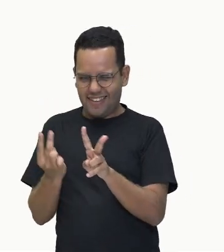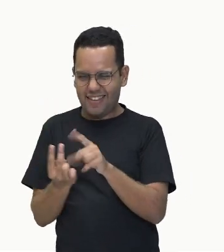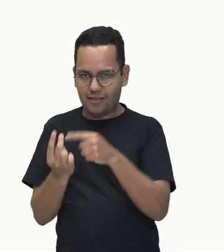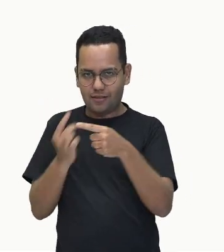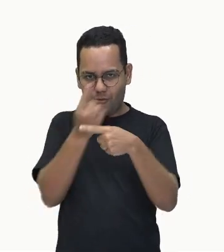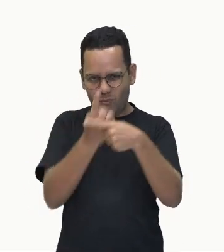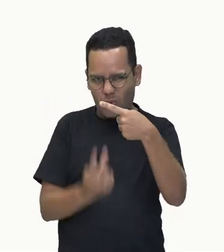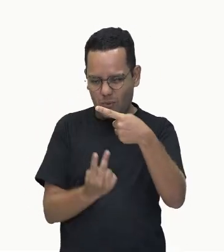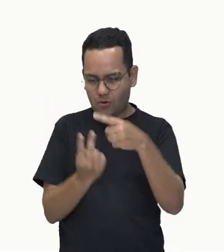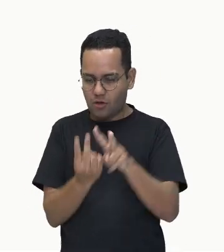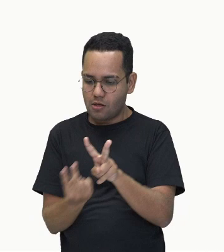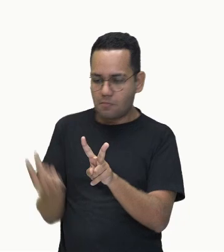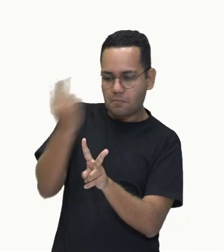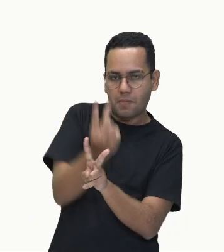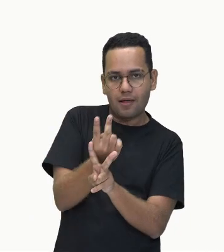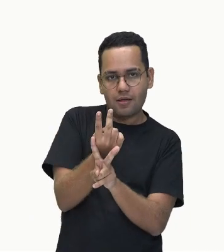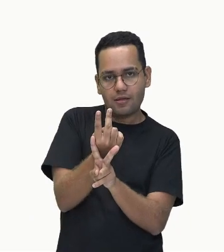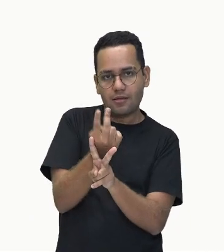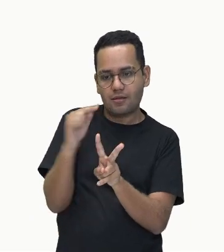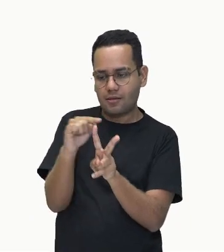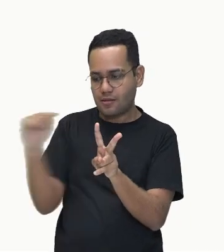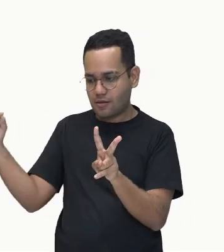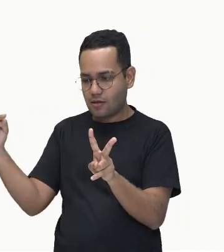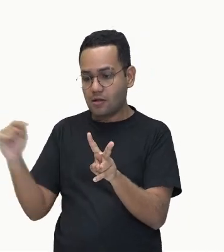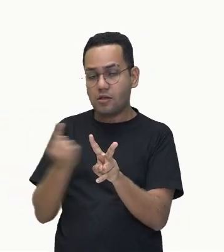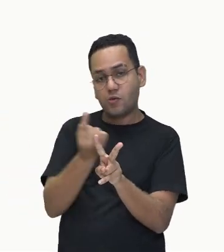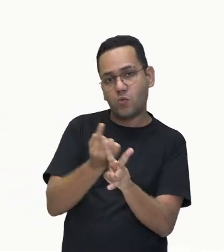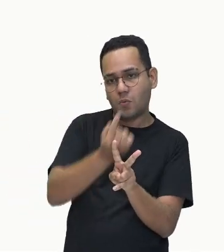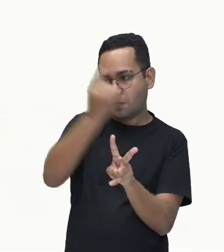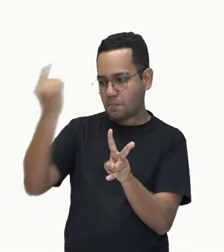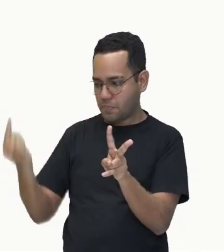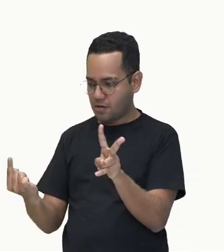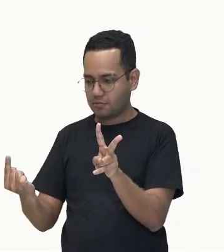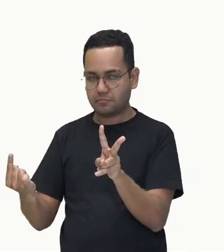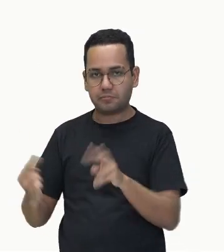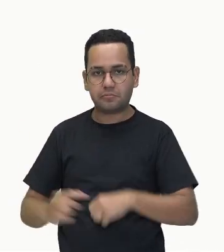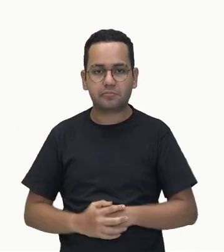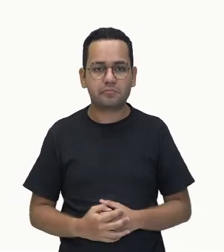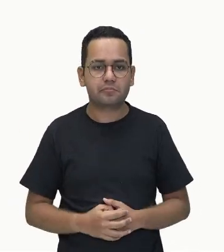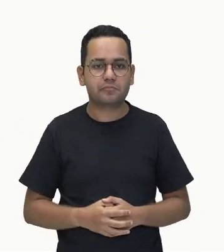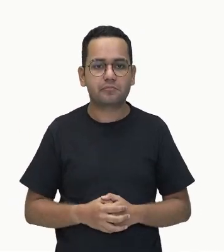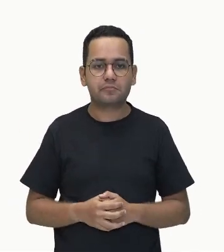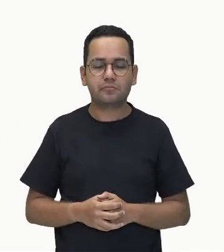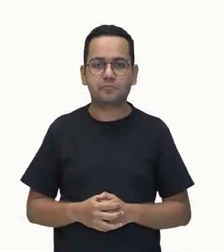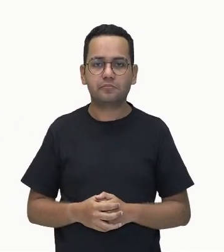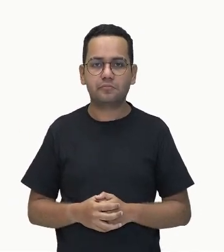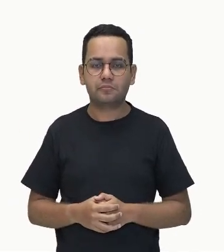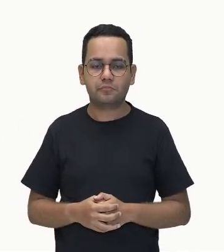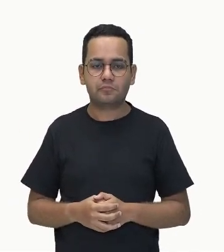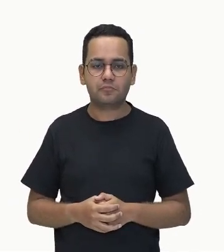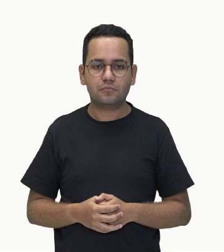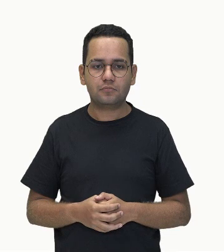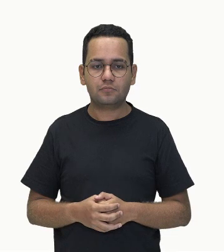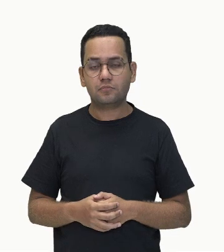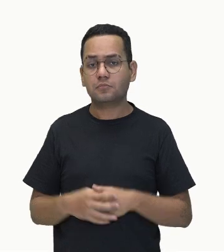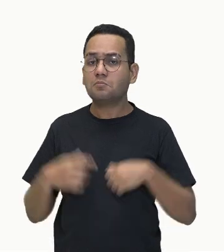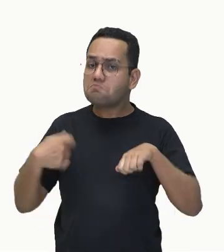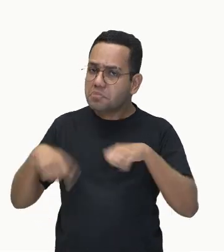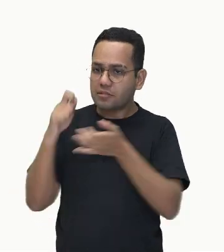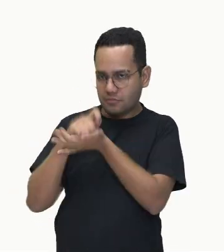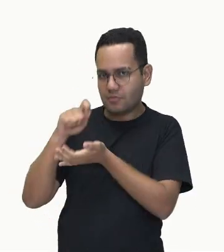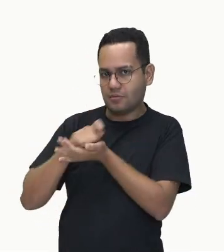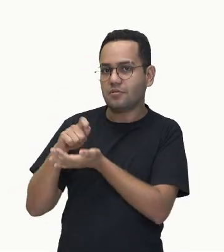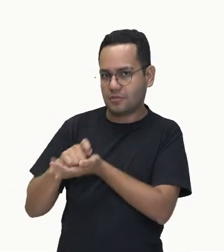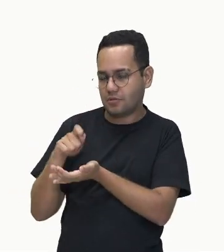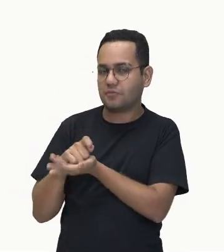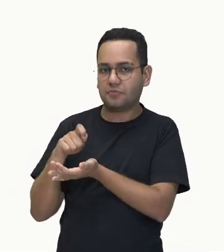e um é o expoente aqui do oit ok também registre essa propriedade que a gente